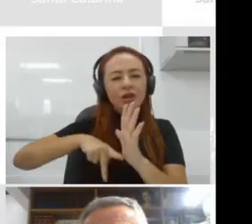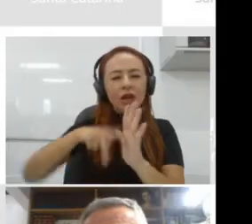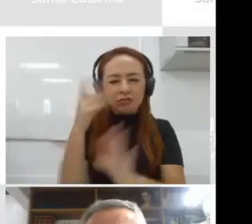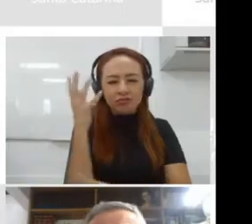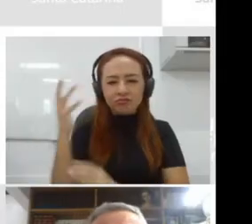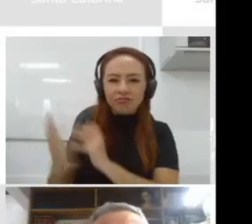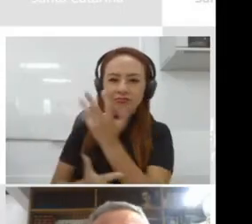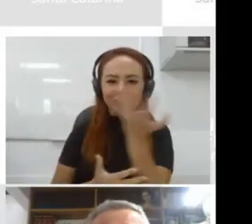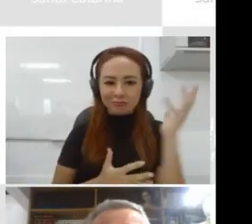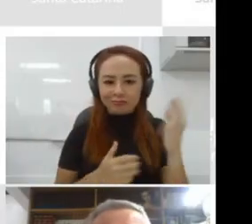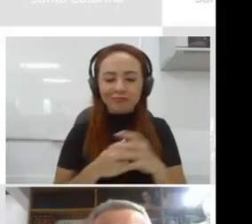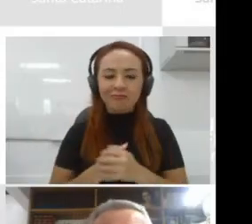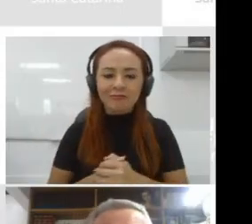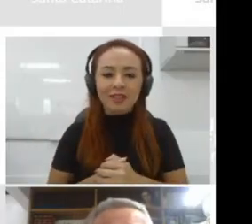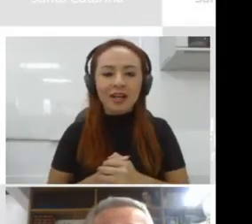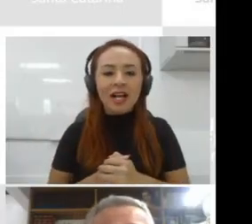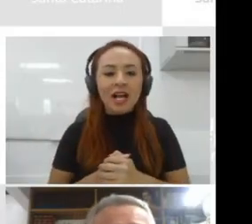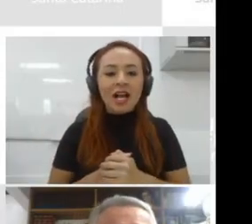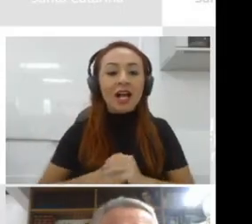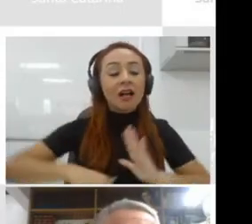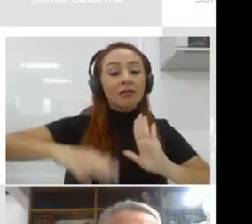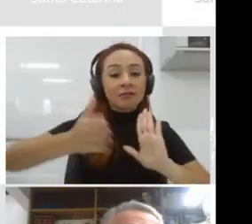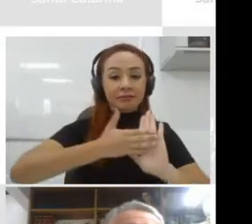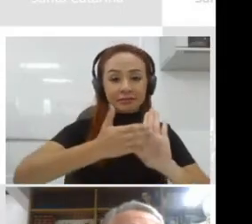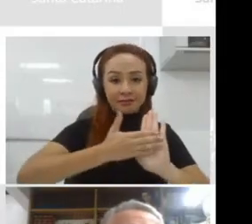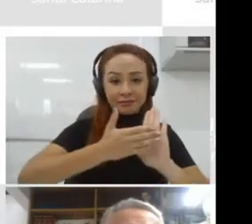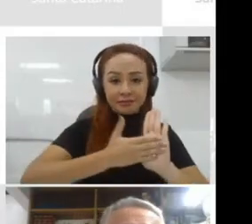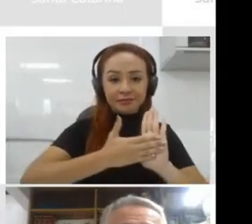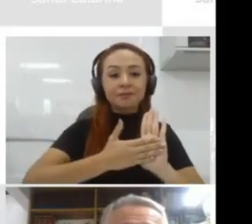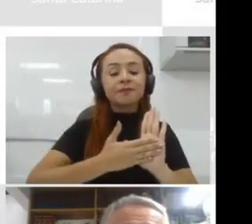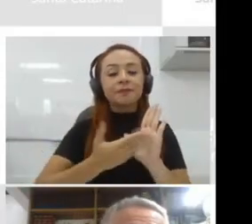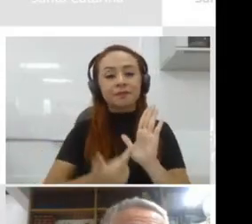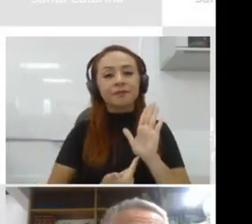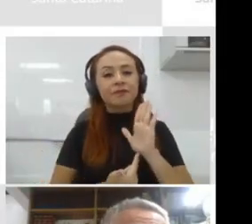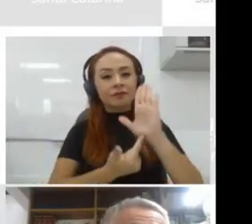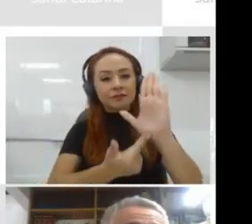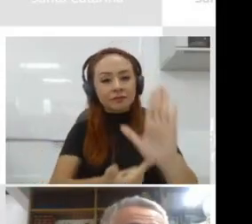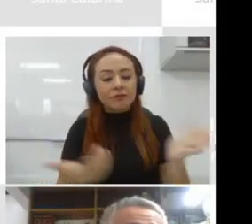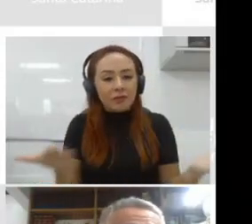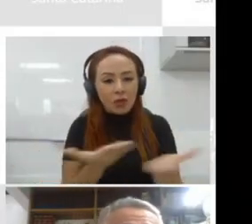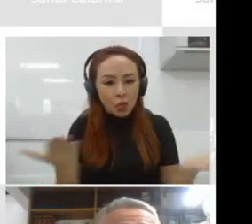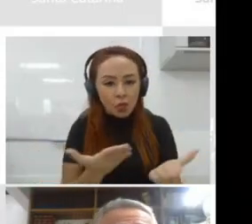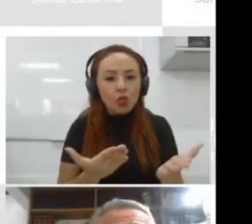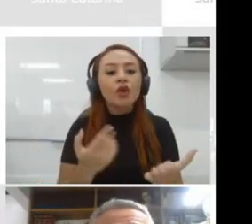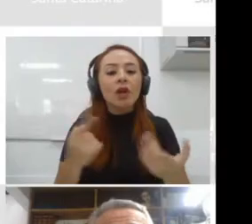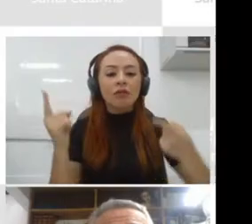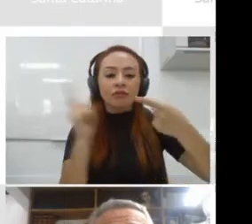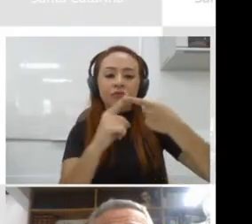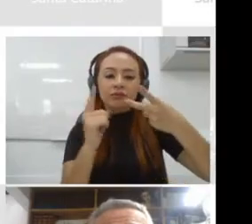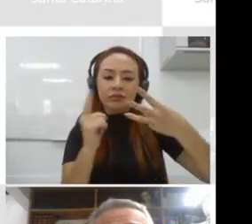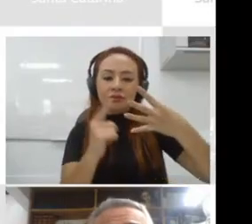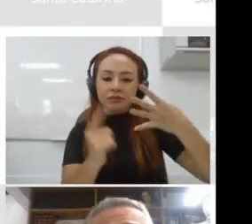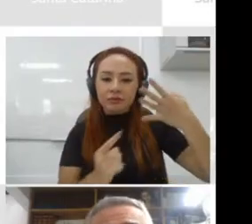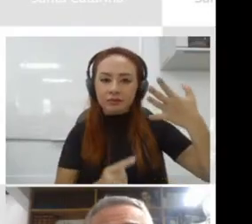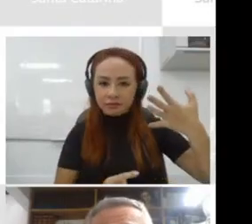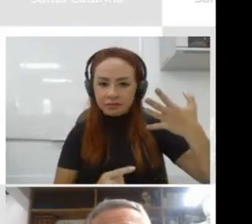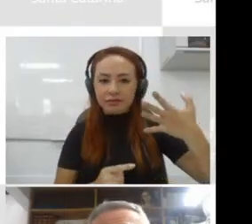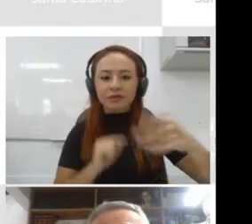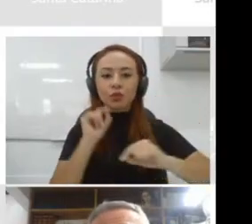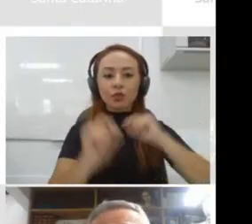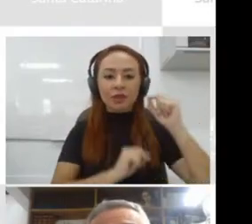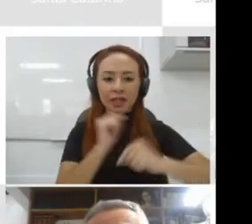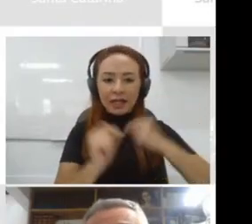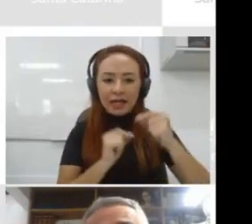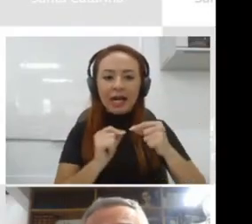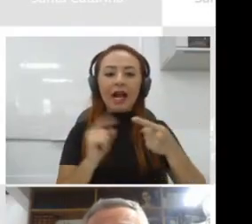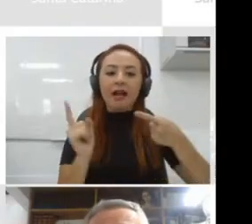exposição que eu proponho a vocês é esse: não há transição energética em uma civilização do crescimento, né? Ou seja, a ideia de transição energética